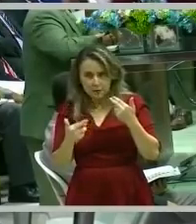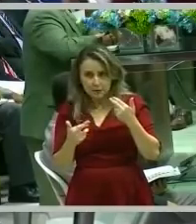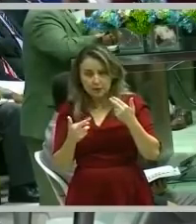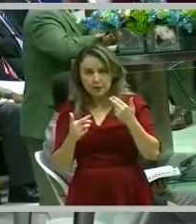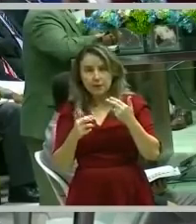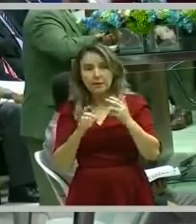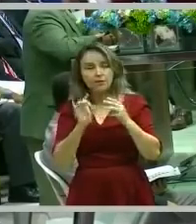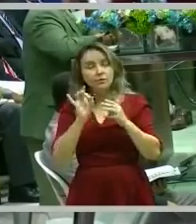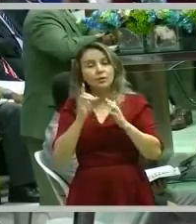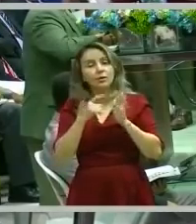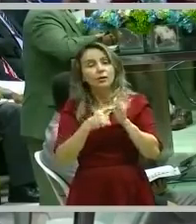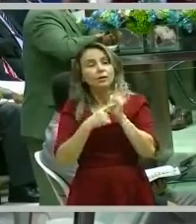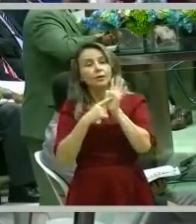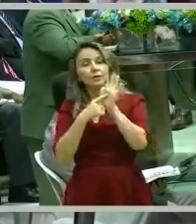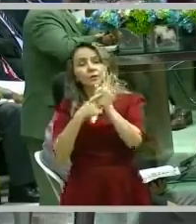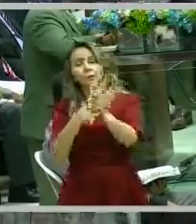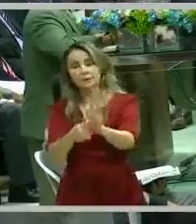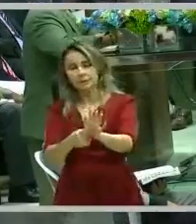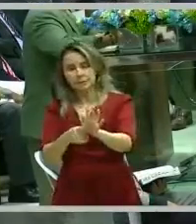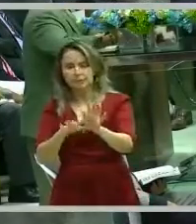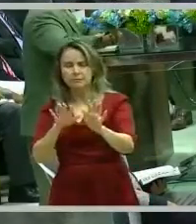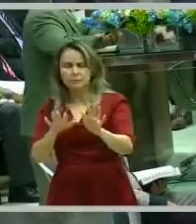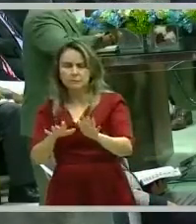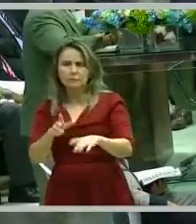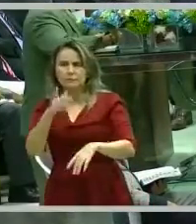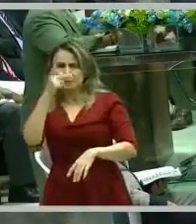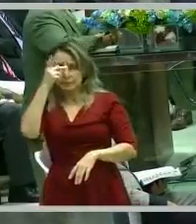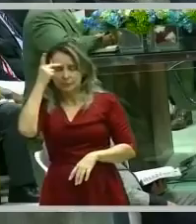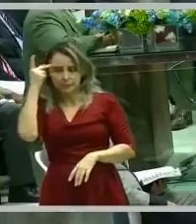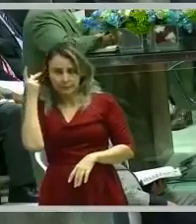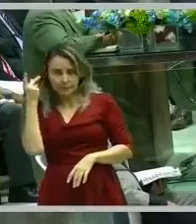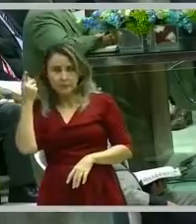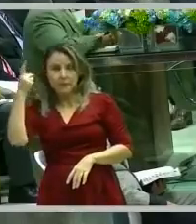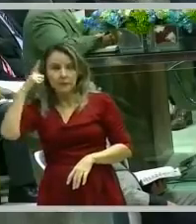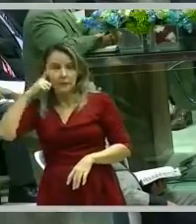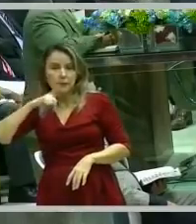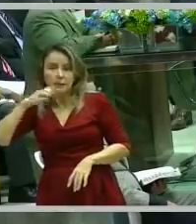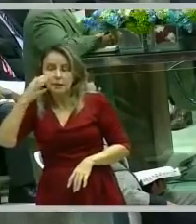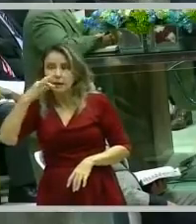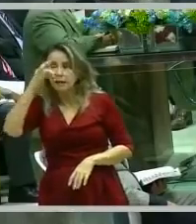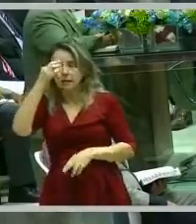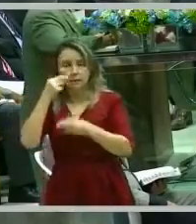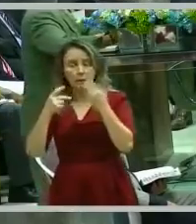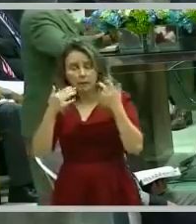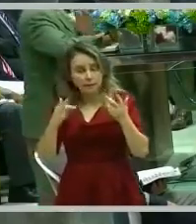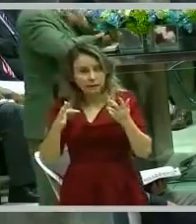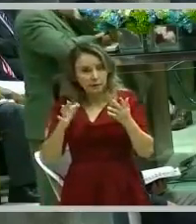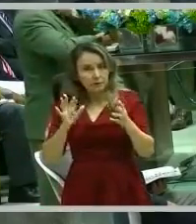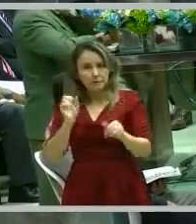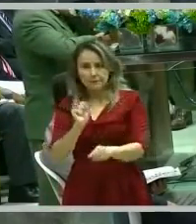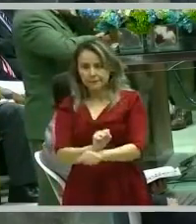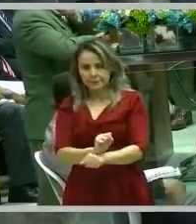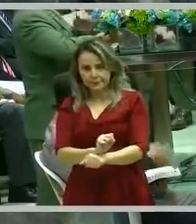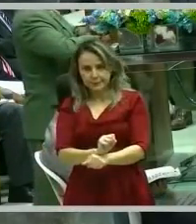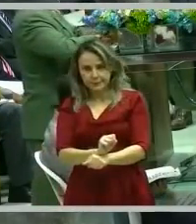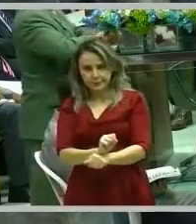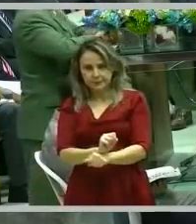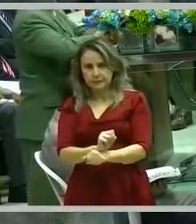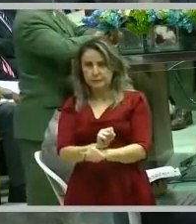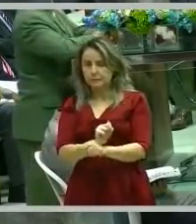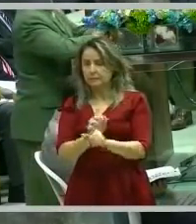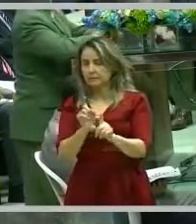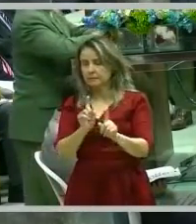tudo. Tem gente que depois que recebe a graça de falar em línguas, ele para ali. Não, meu irmão, aquilo ali é